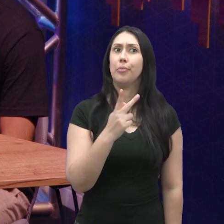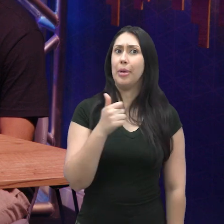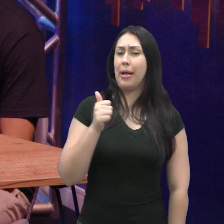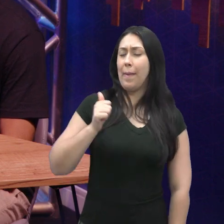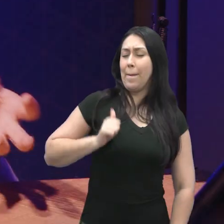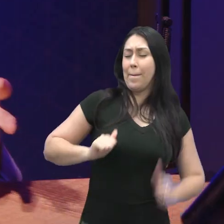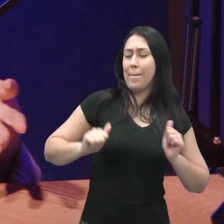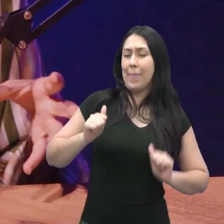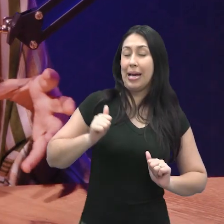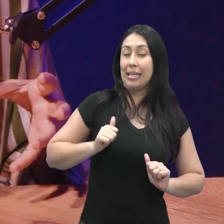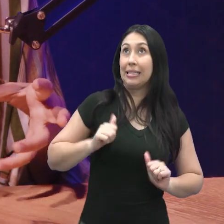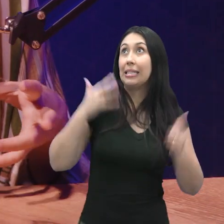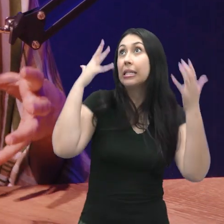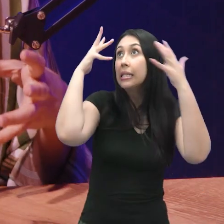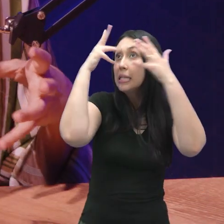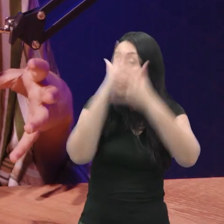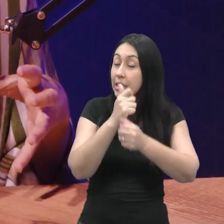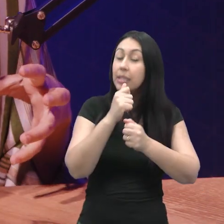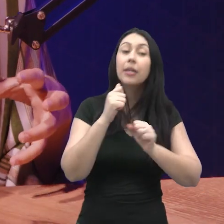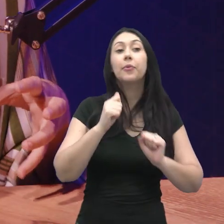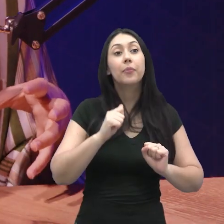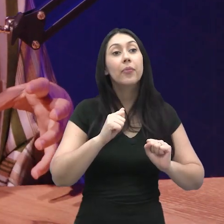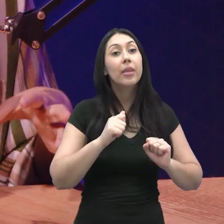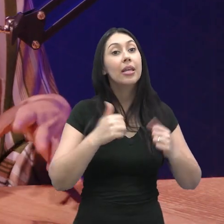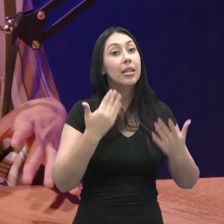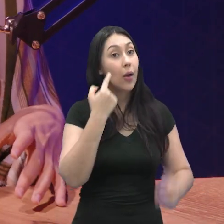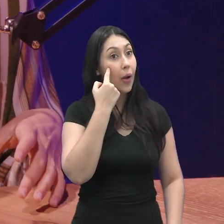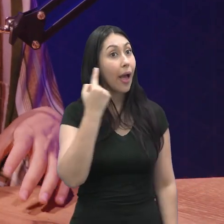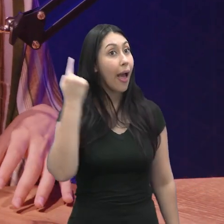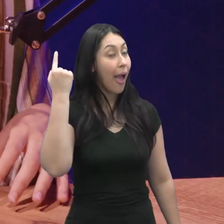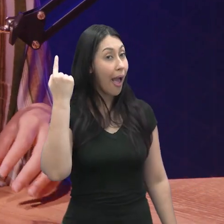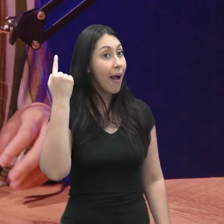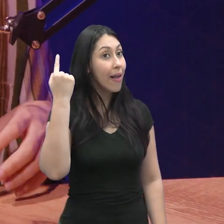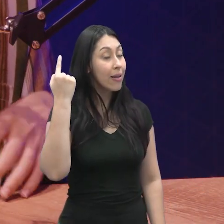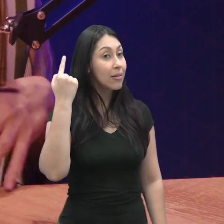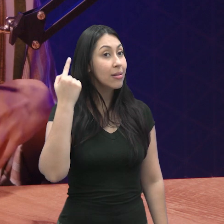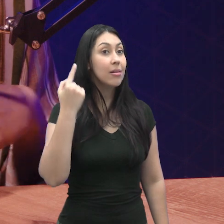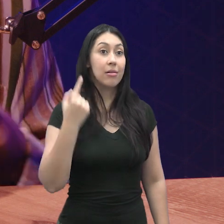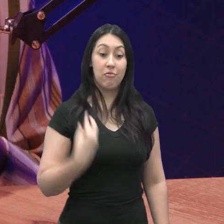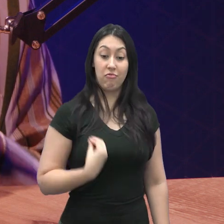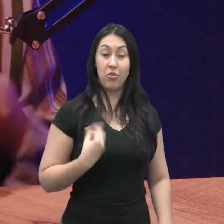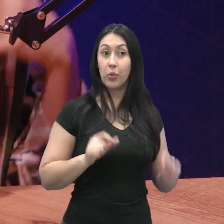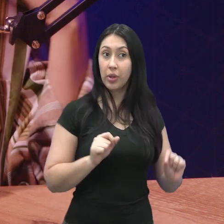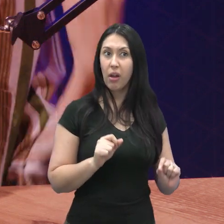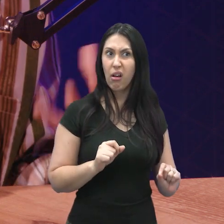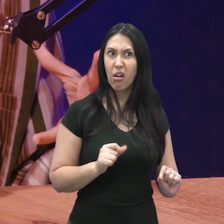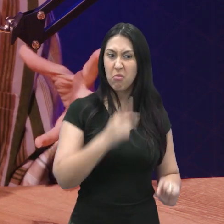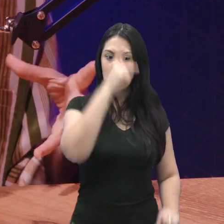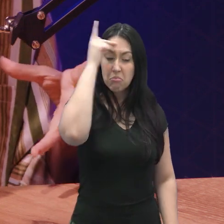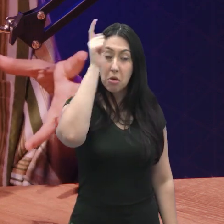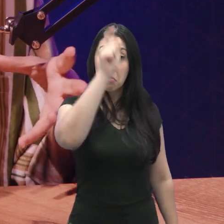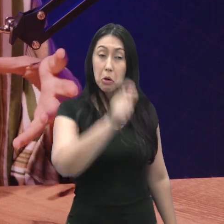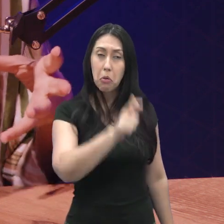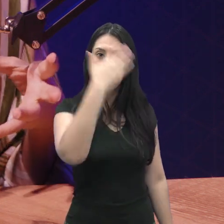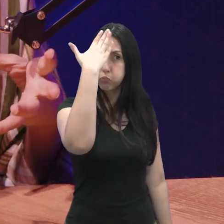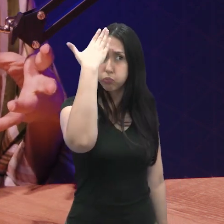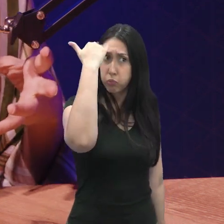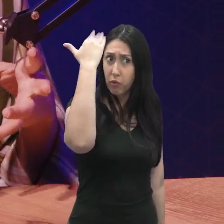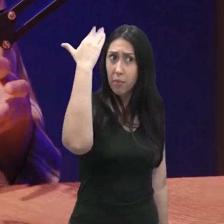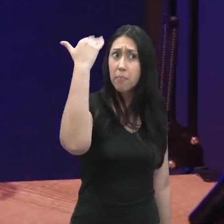Moore. E a personagem nesse filme, ela tá passando, então, por esse momento. Ela era uma grande estrela, né? Que